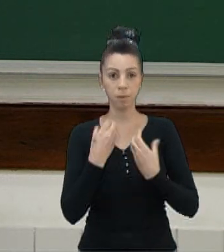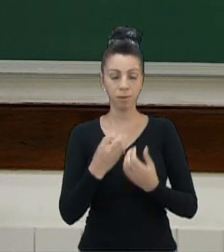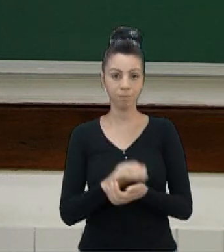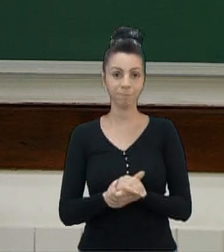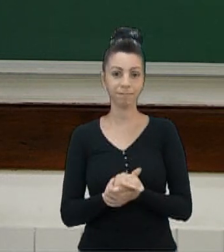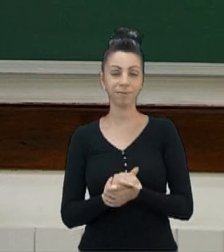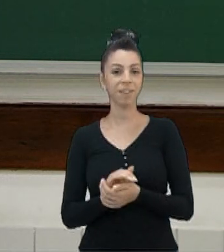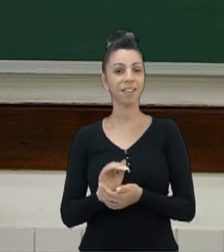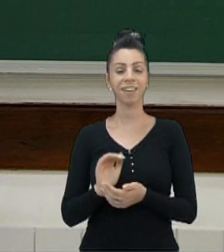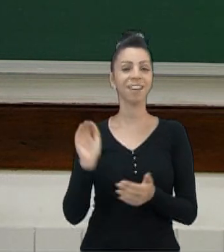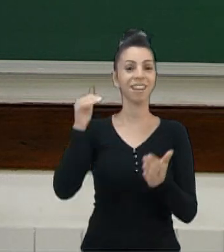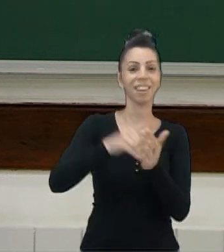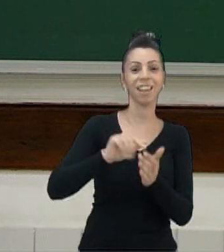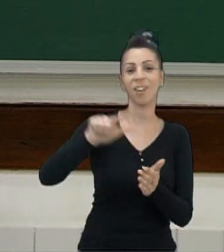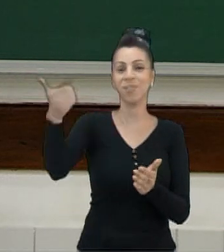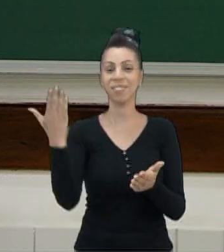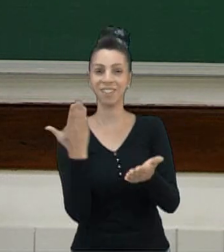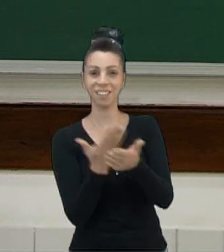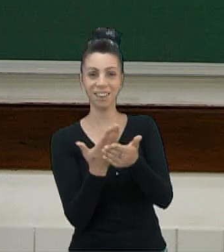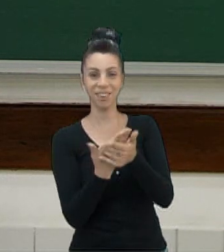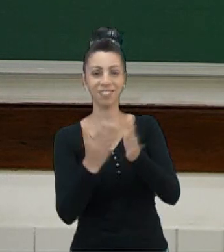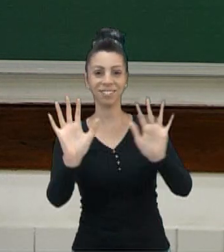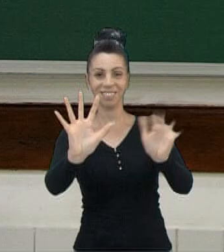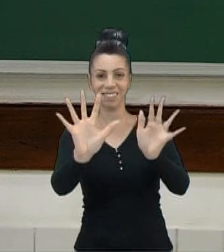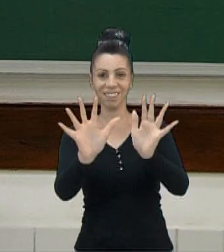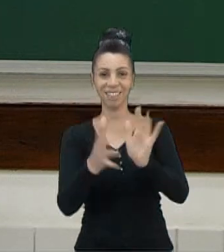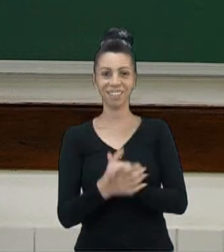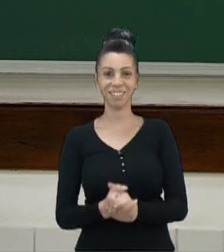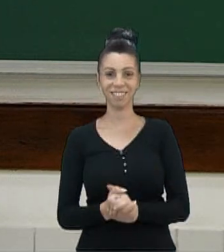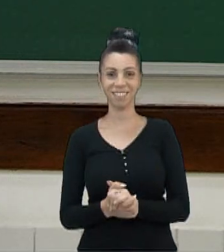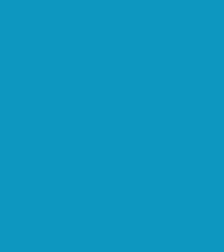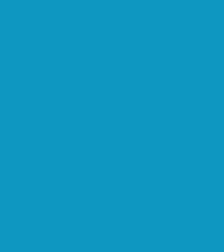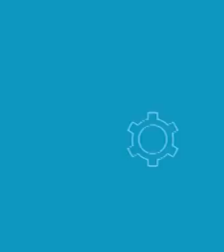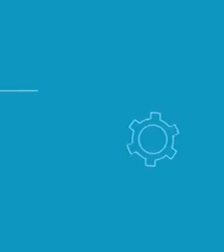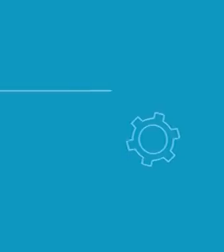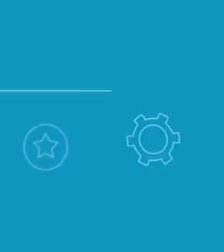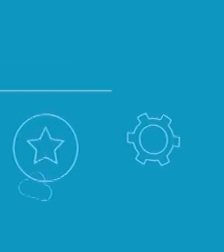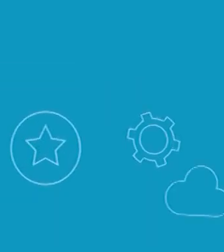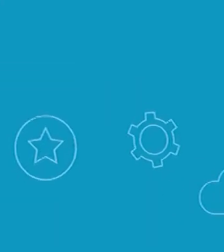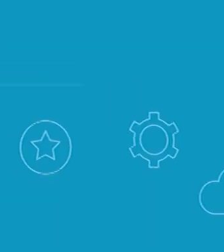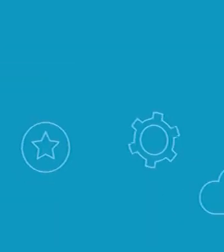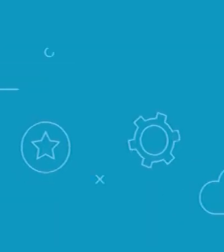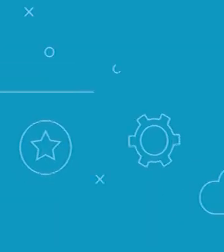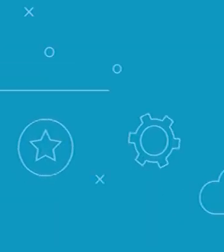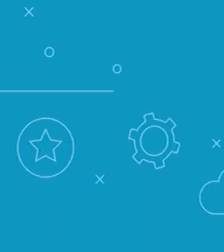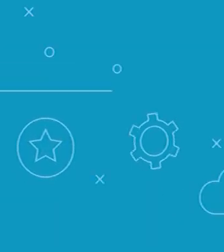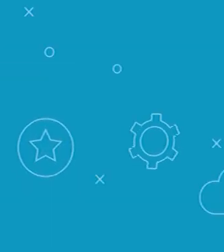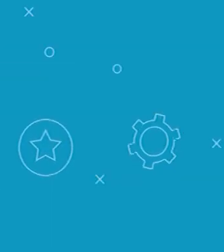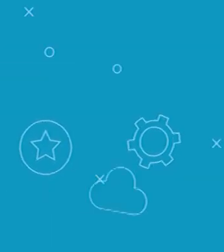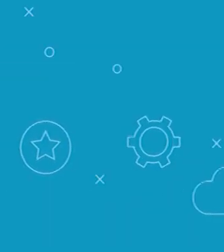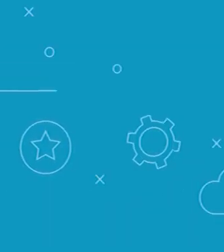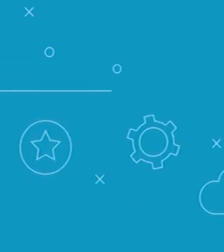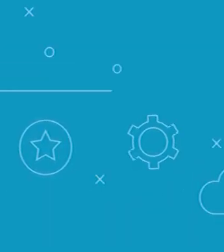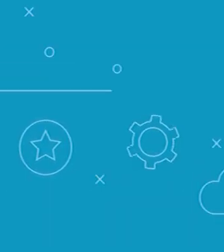a próxima aula.